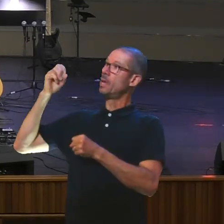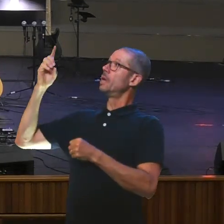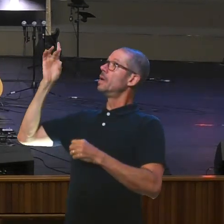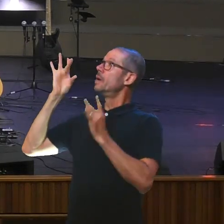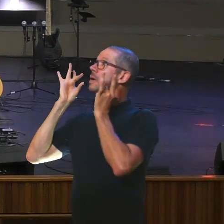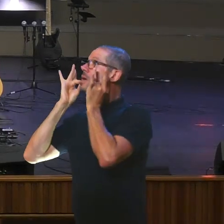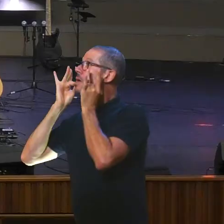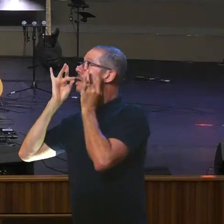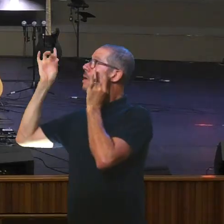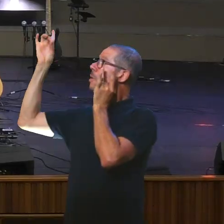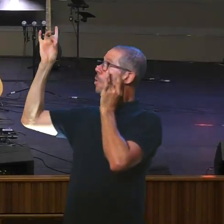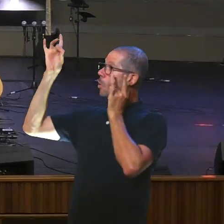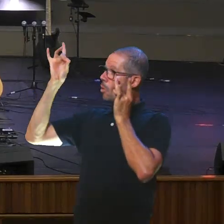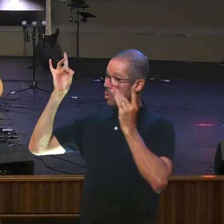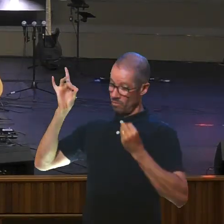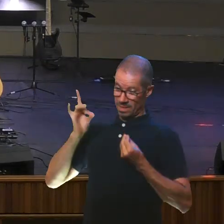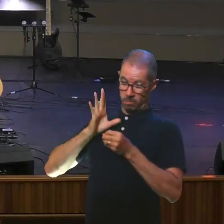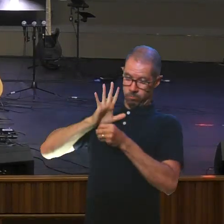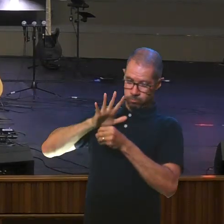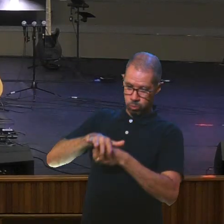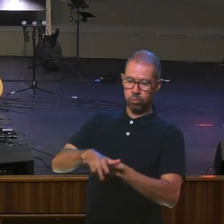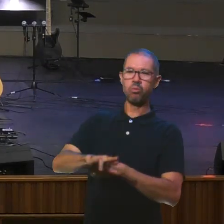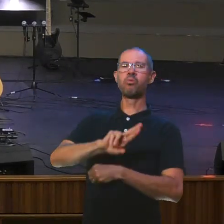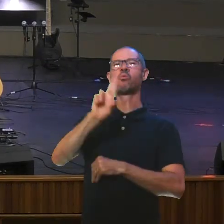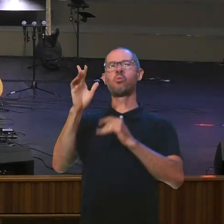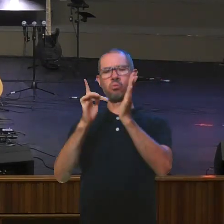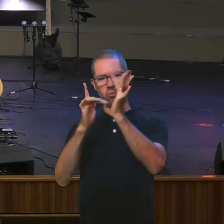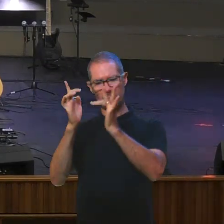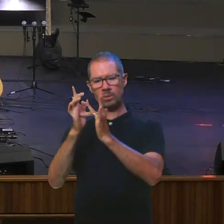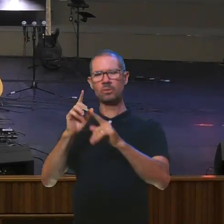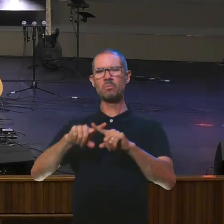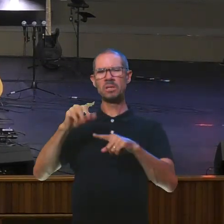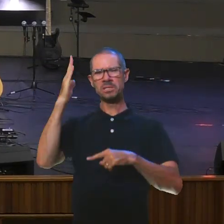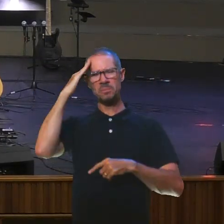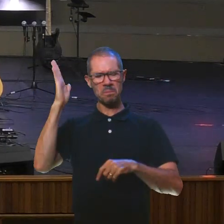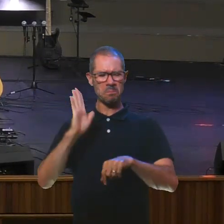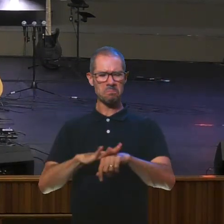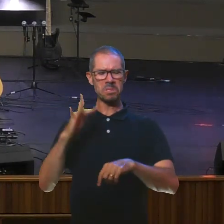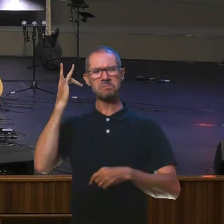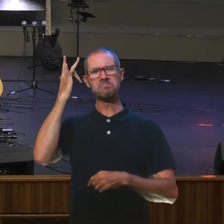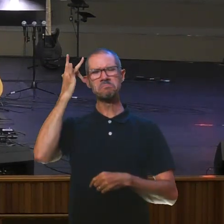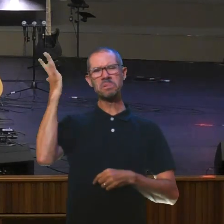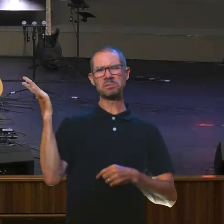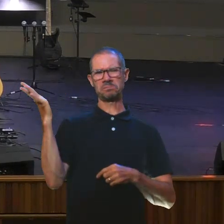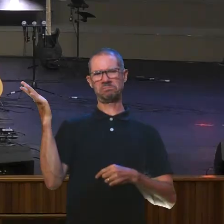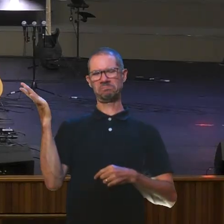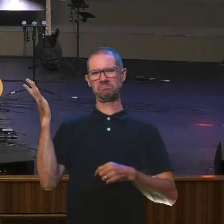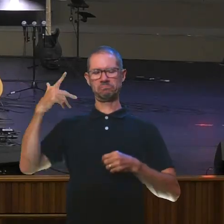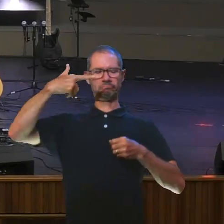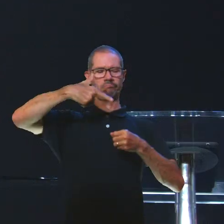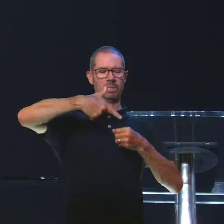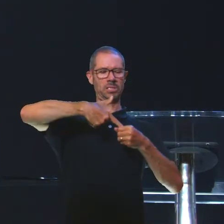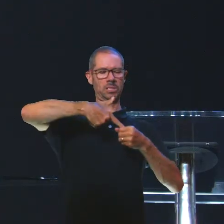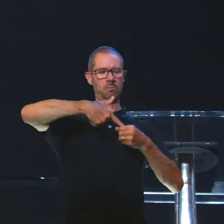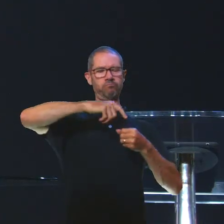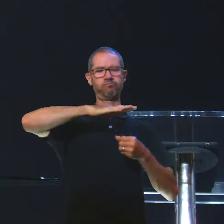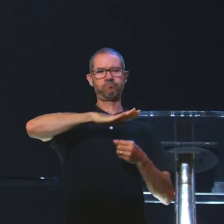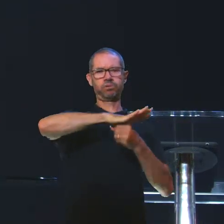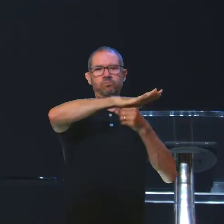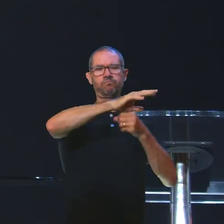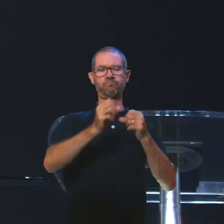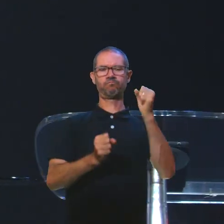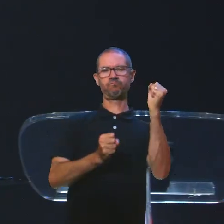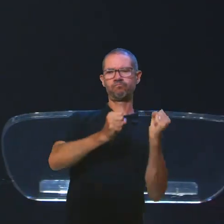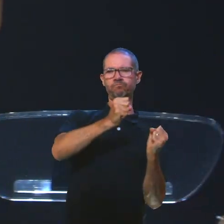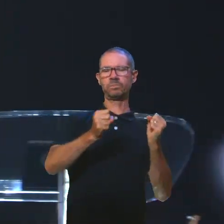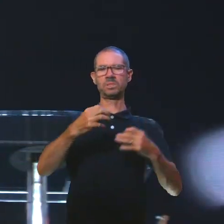pela presença do Senhor, em nome de Jesus. Mas sabe, é muito mais fácil. Só abastecer, isso